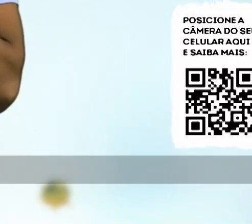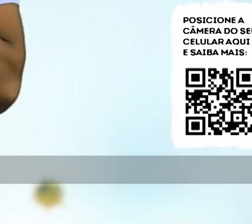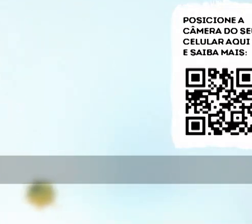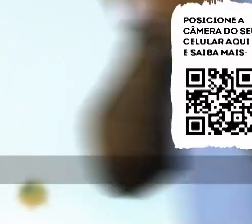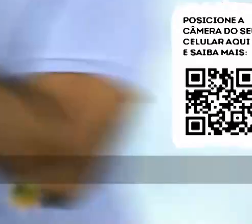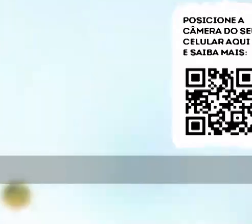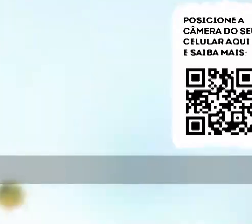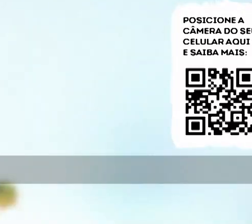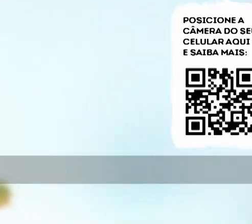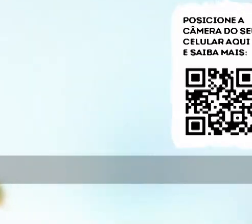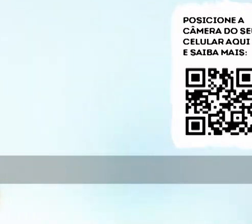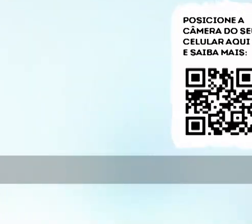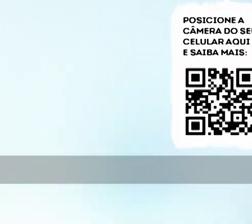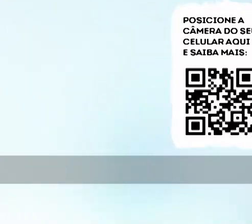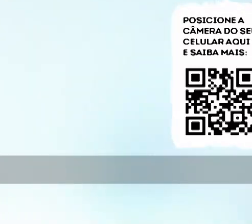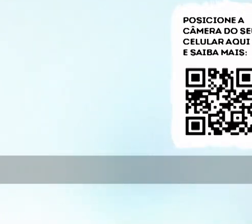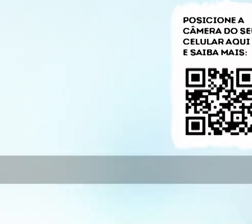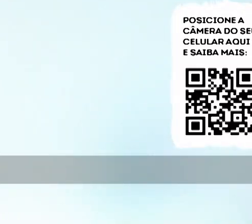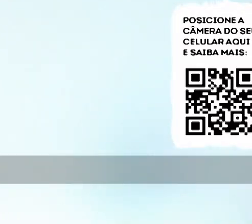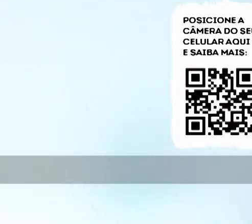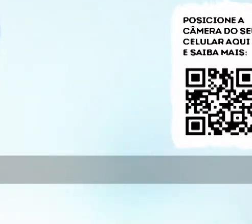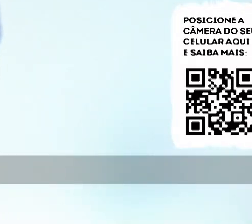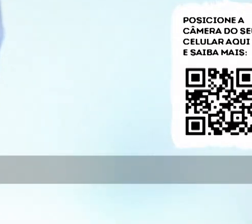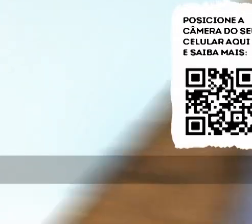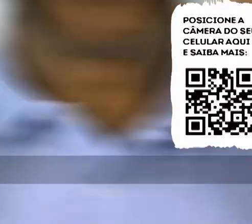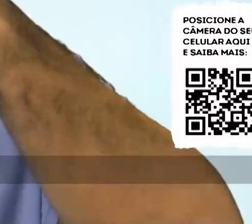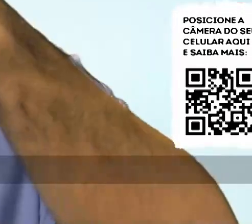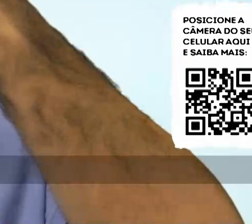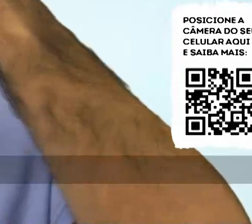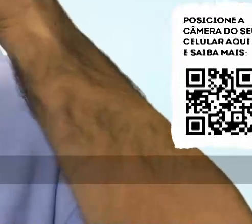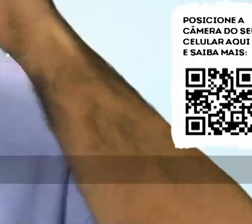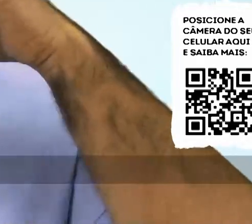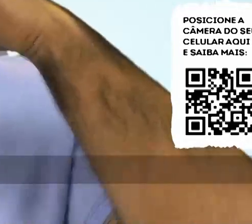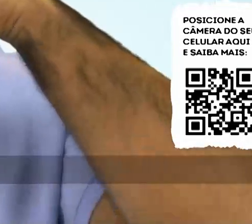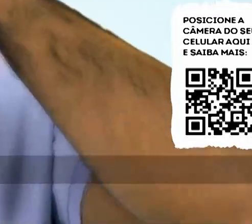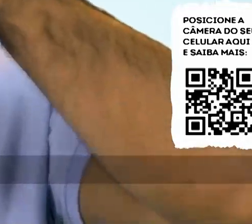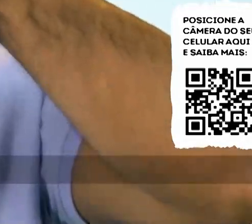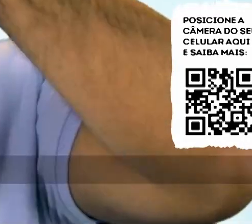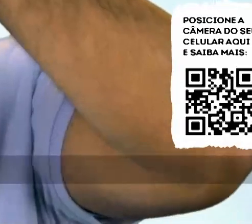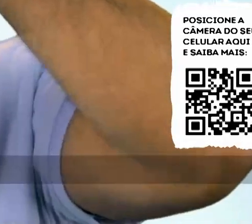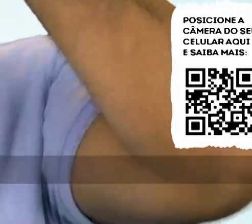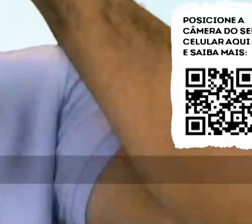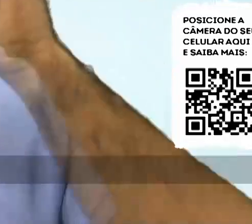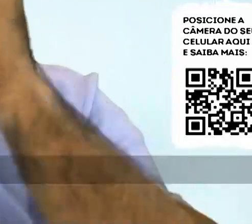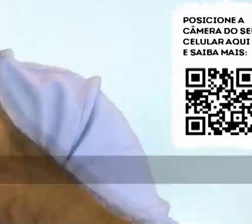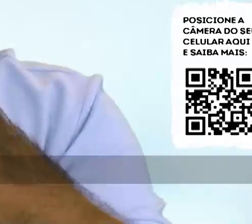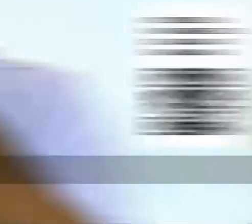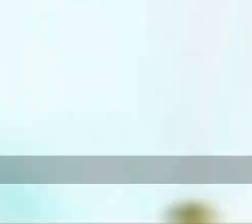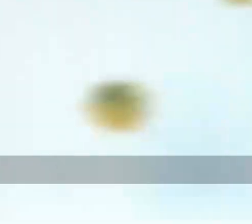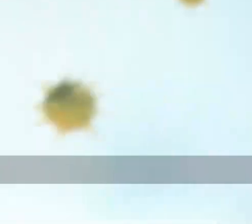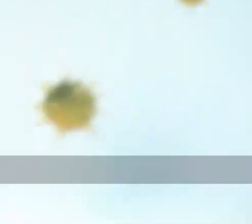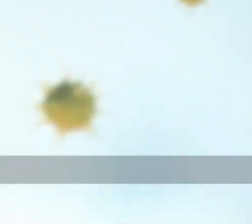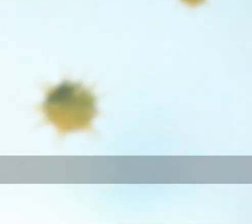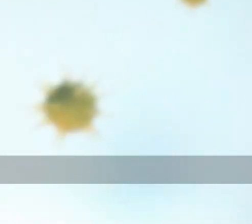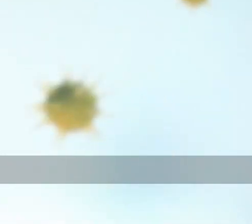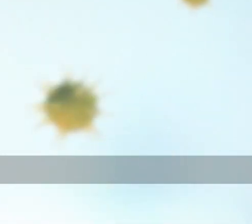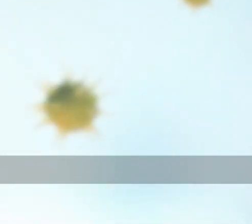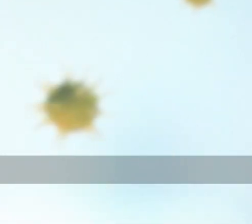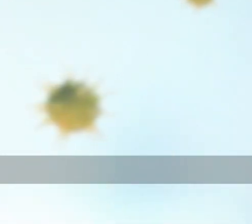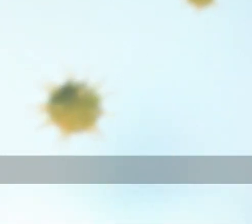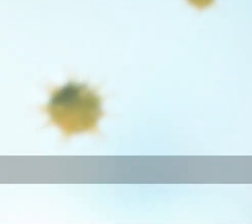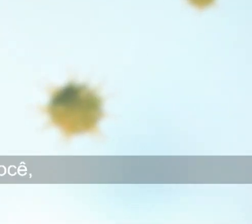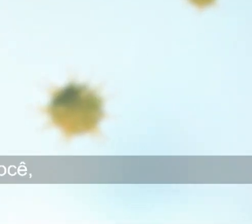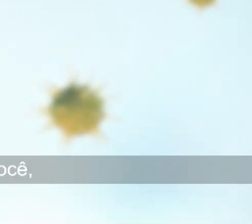higiene nasal, cobrir nariz e boca quando espirrar ou tossir, evitar tocar mucosas de olhos, nariz e boca.